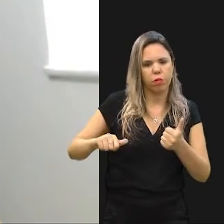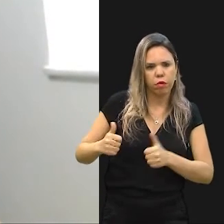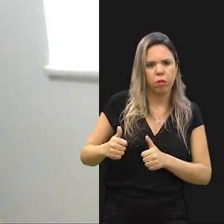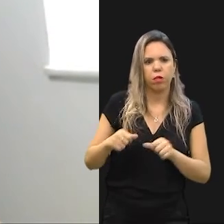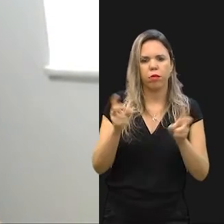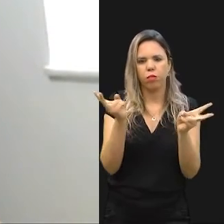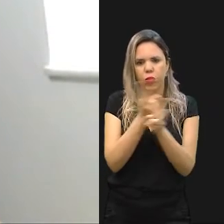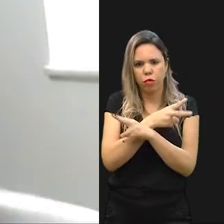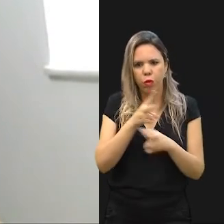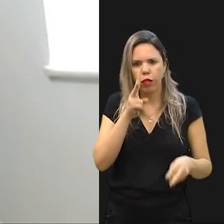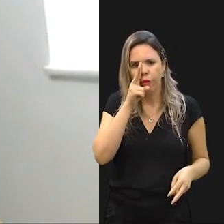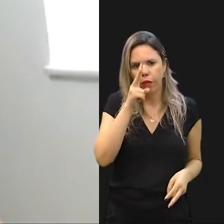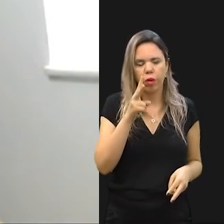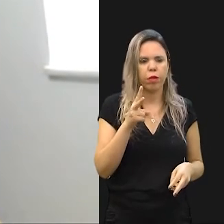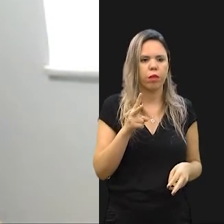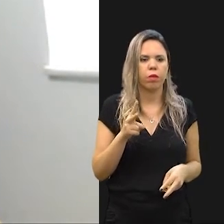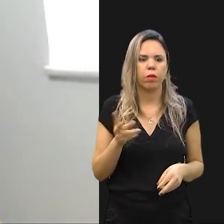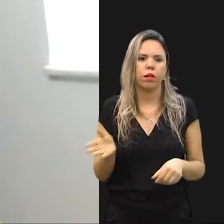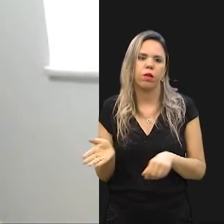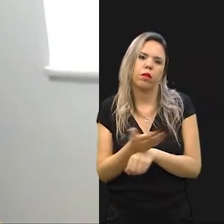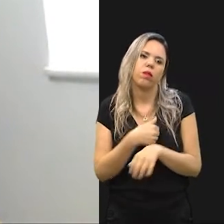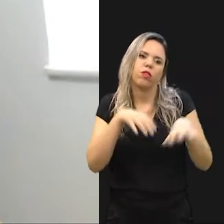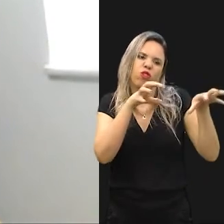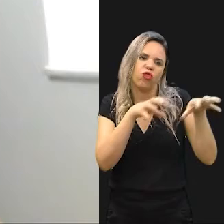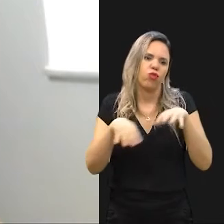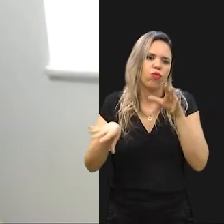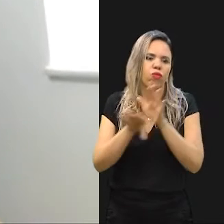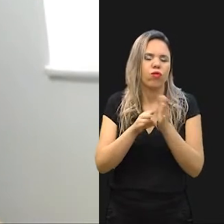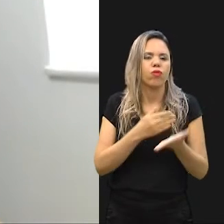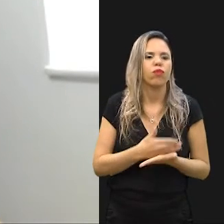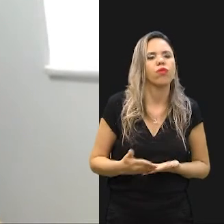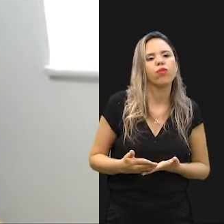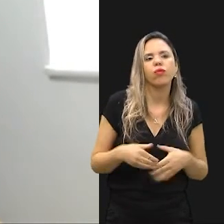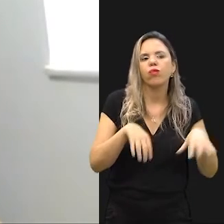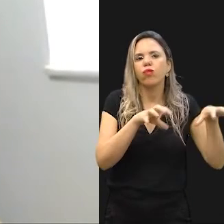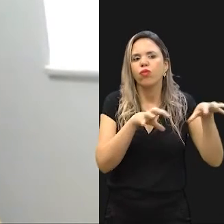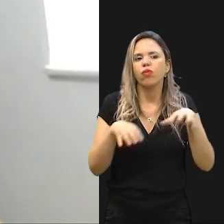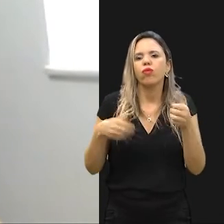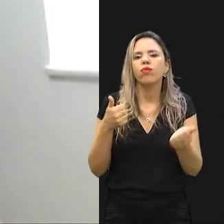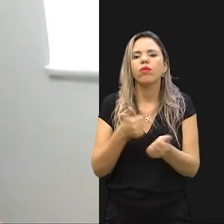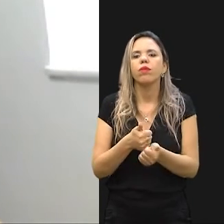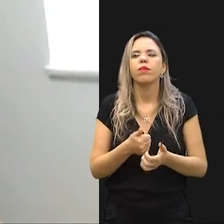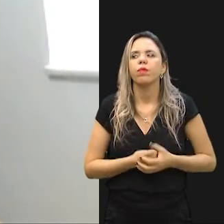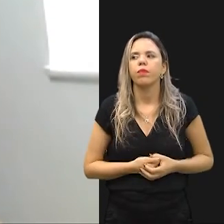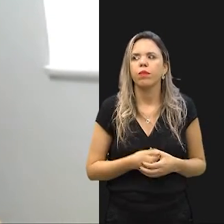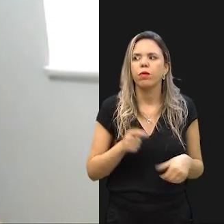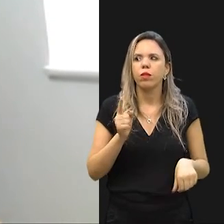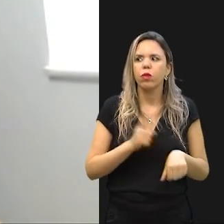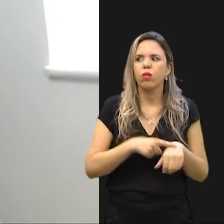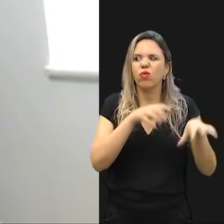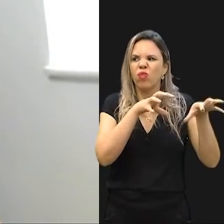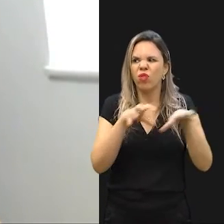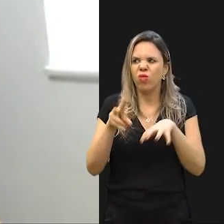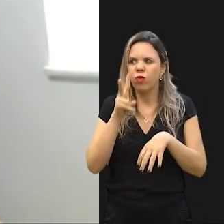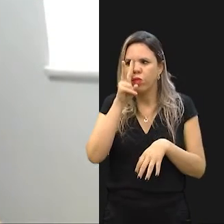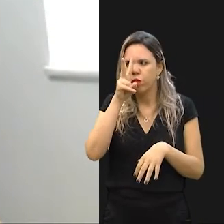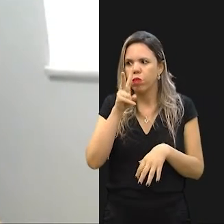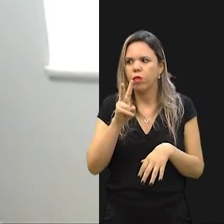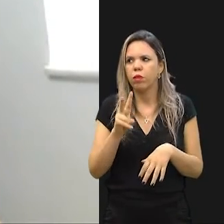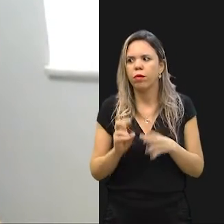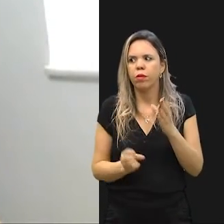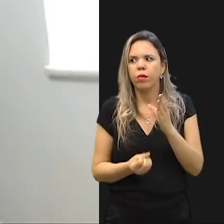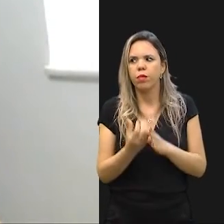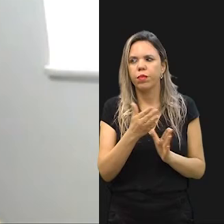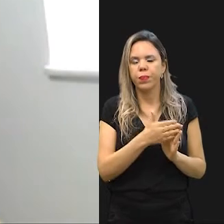mais intensos um pouco antes da chuva de fato começar, quando uma tempestade vem se aproximando, né? Na hora que a chuva mais forte está